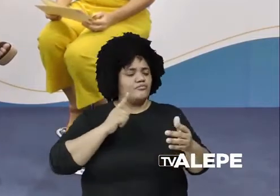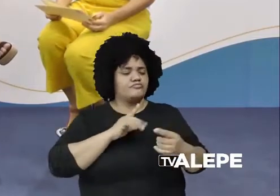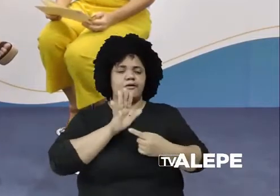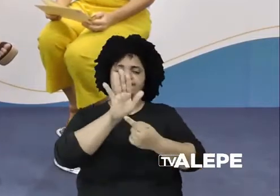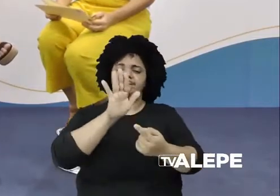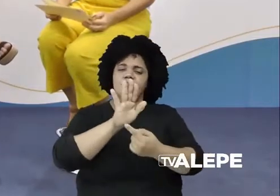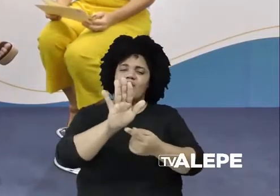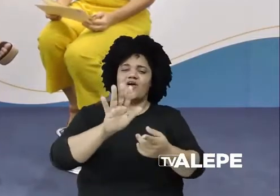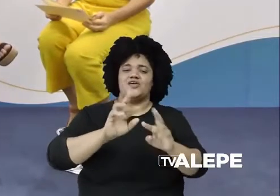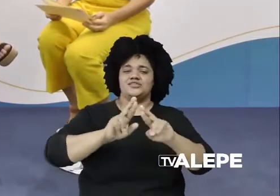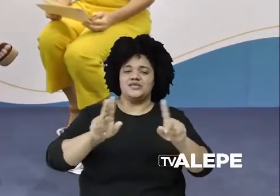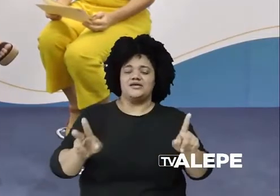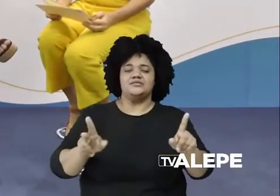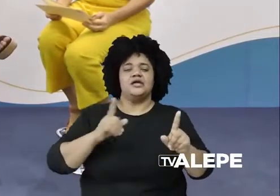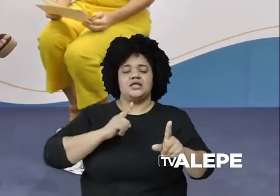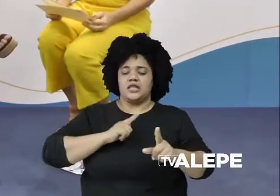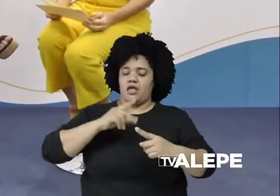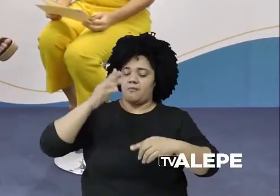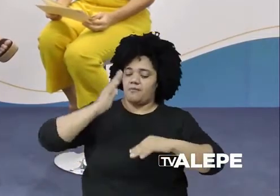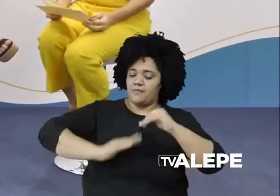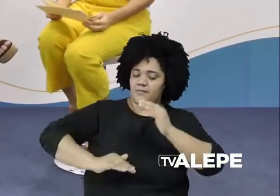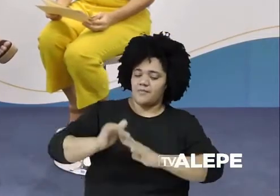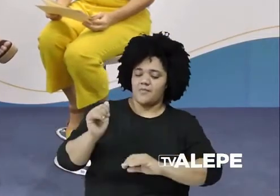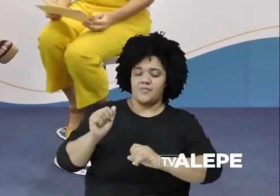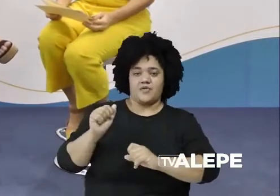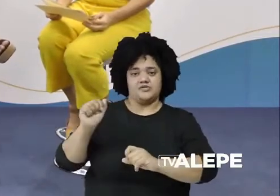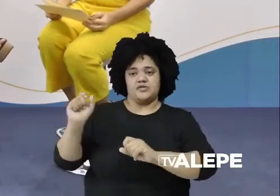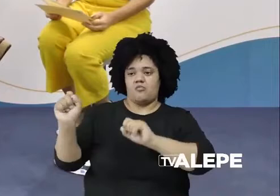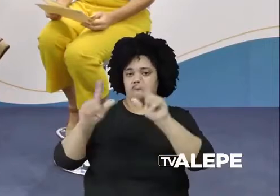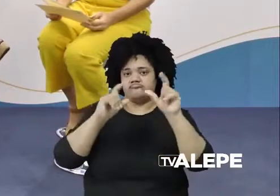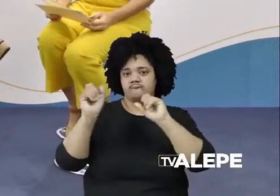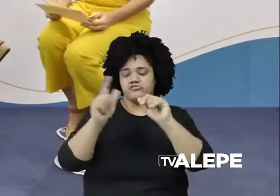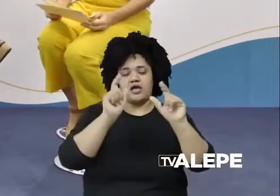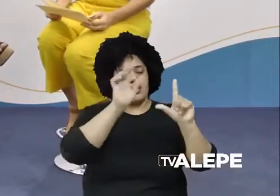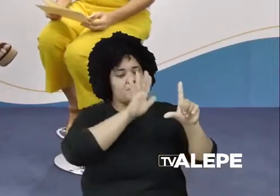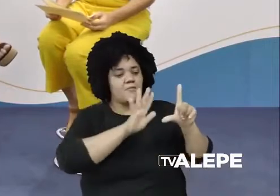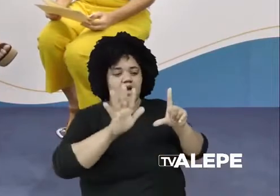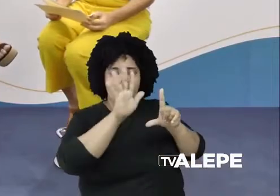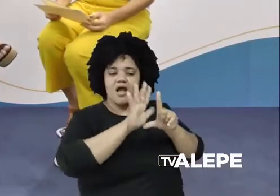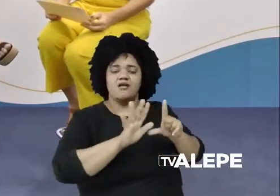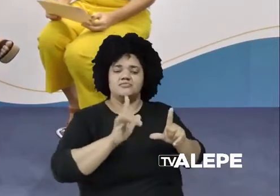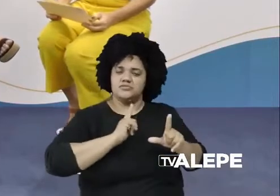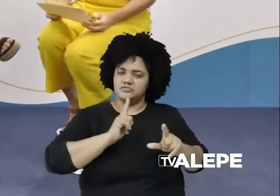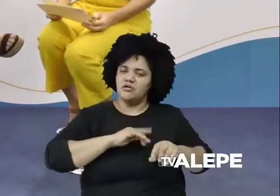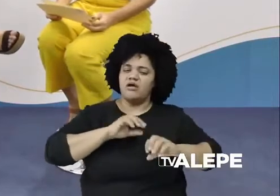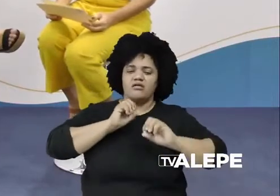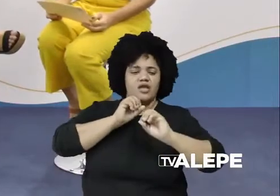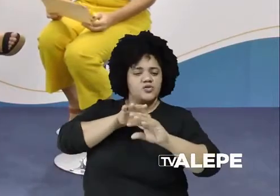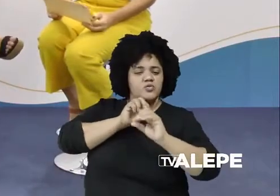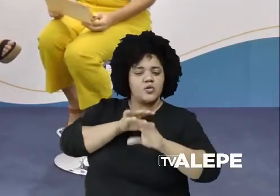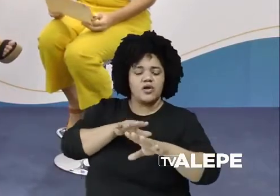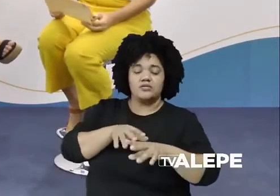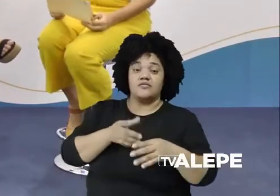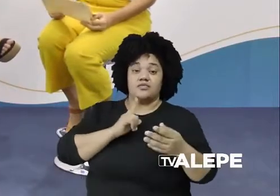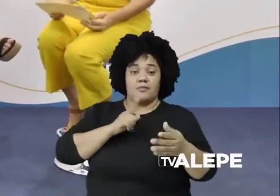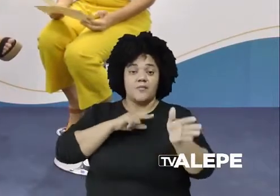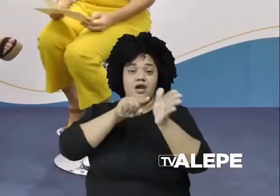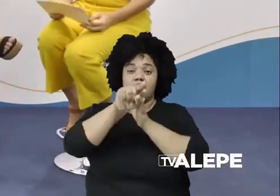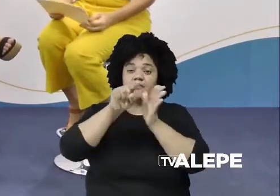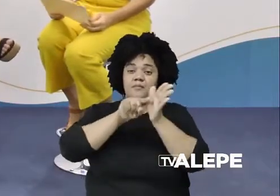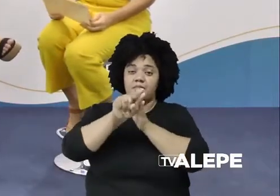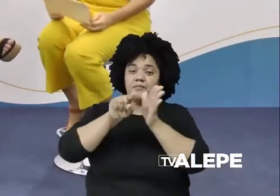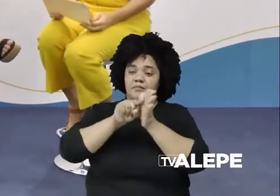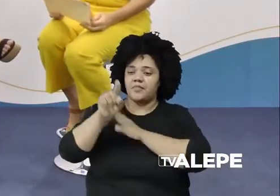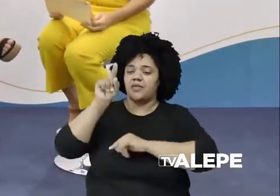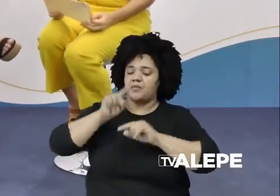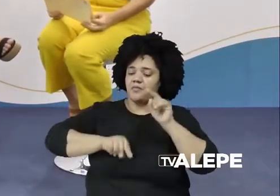ilustrativos, apresentação de profissionais mostrando imagens, totalmente educativo. Os questionários são bem